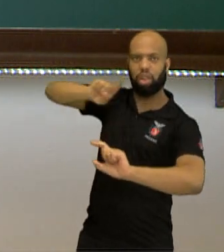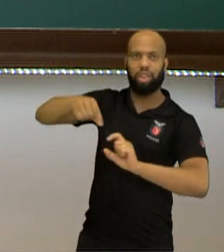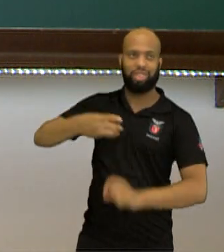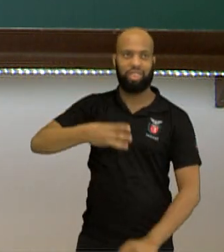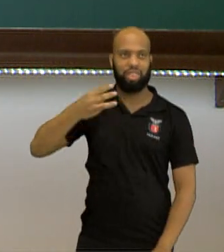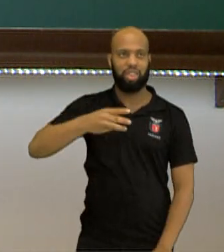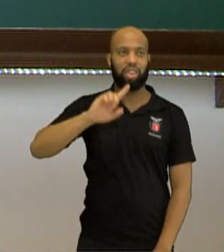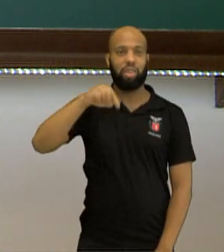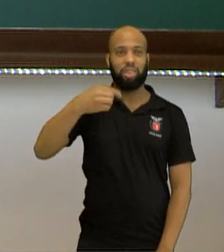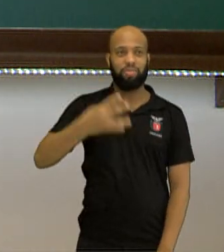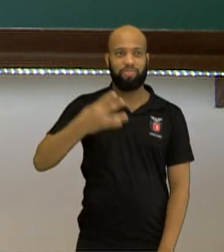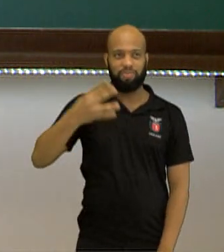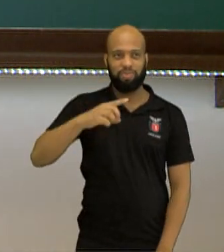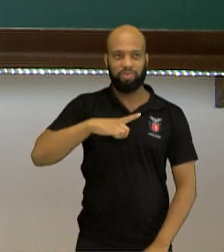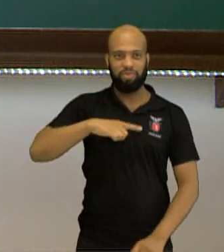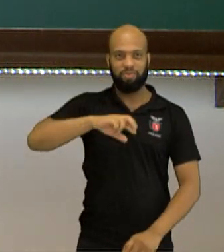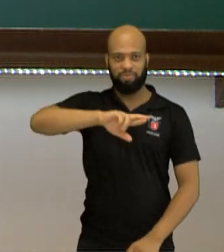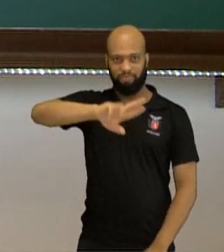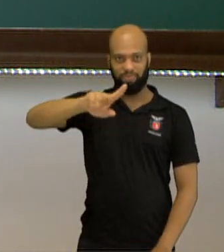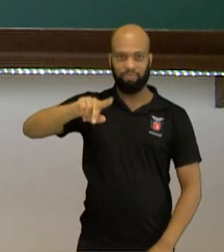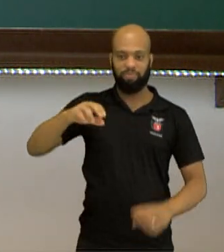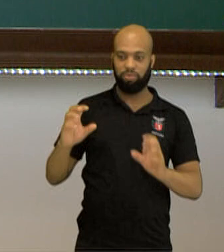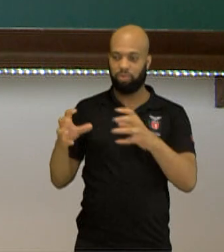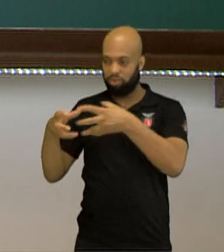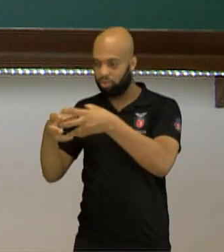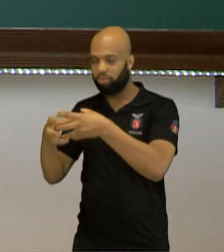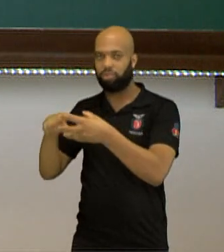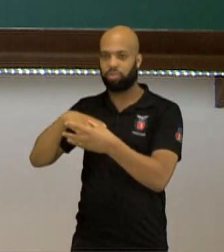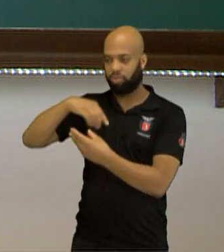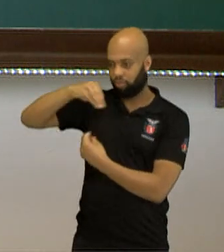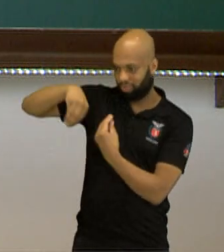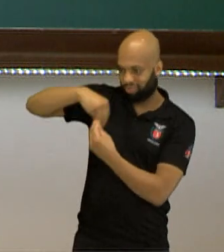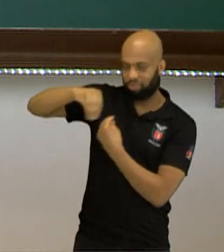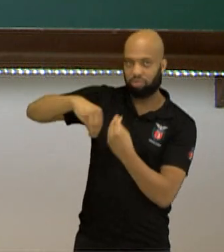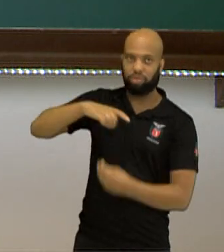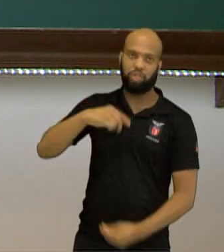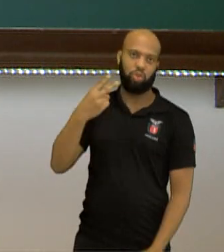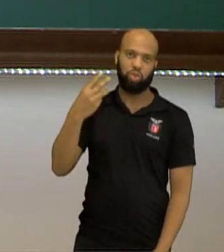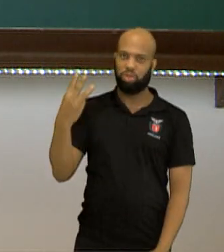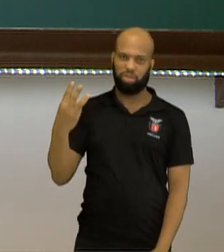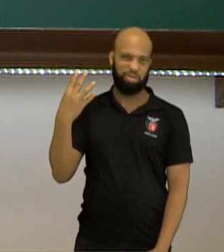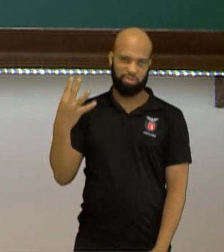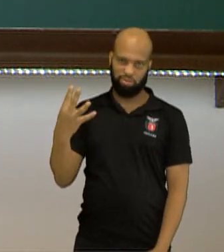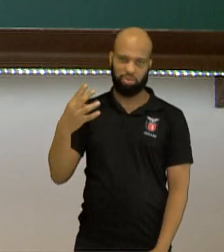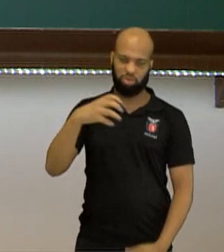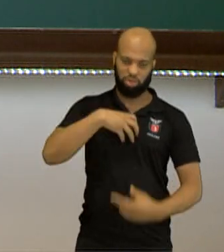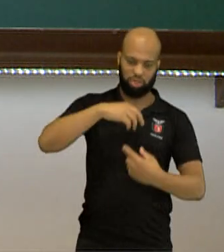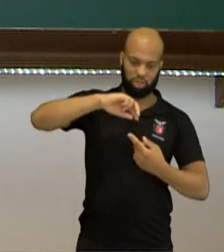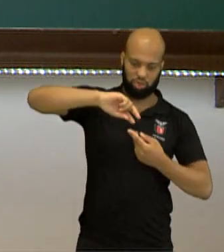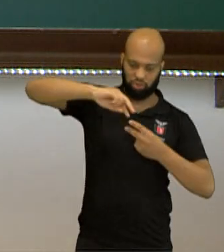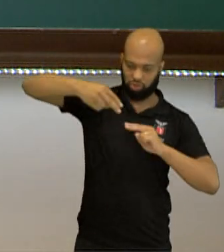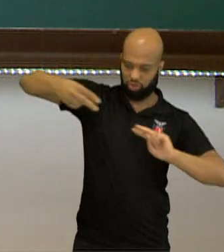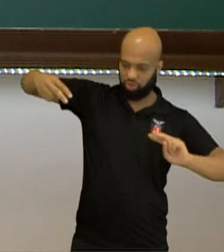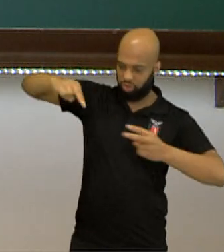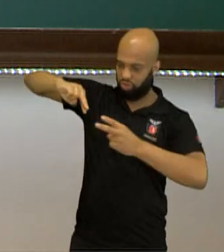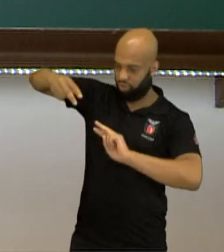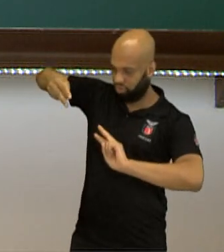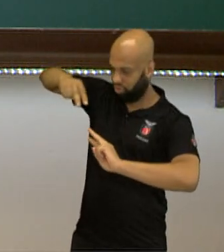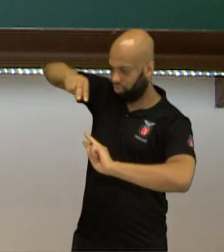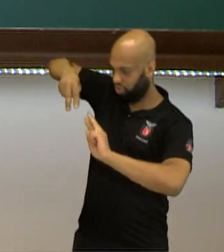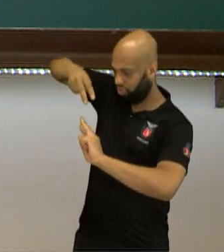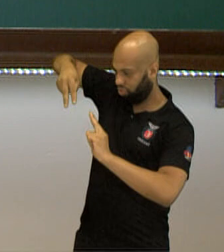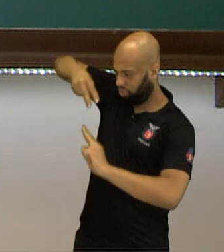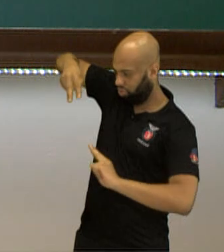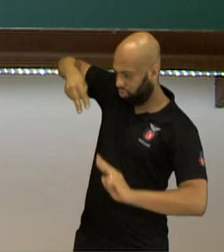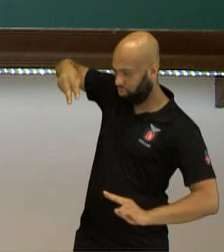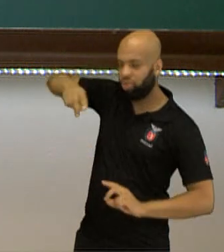quaternária, e daí a gente vai ter mais de uma cadeia ali enrolada junto. 2, 3, 4 ou mais cadeias enroladas,